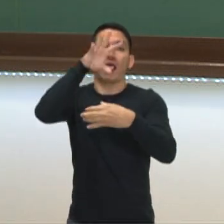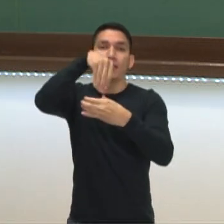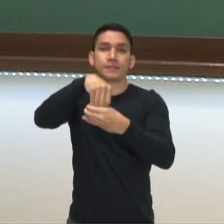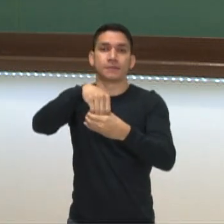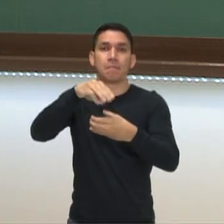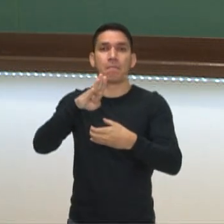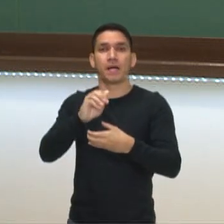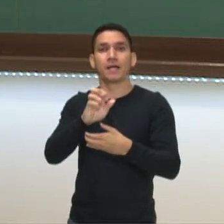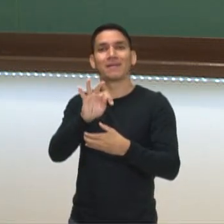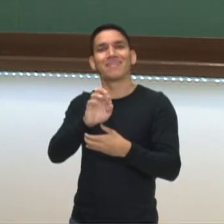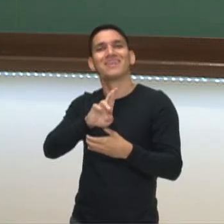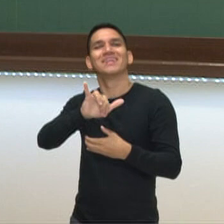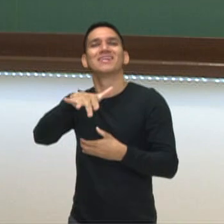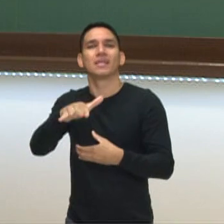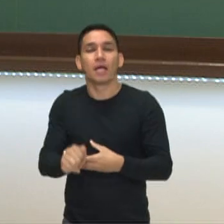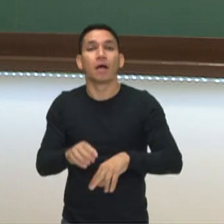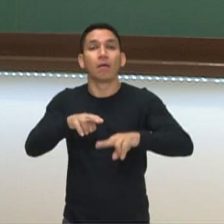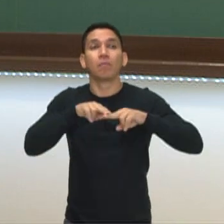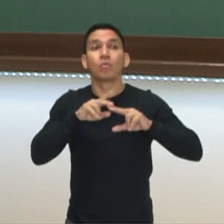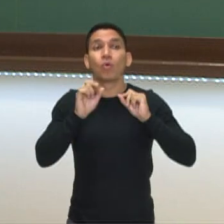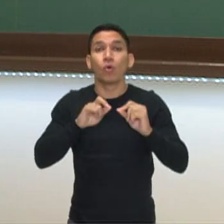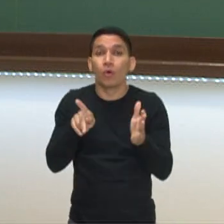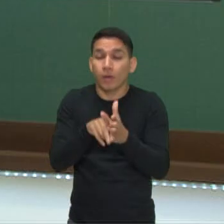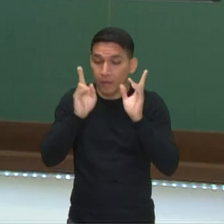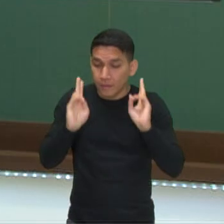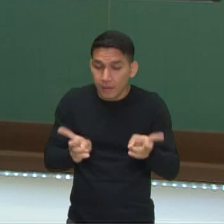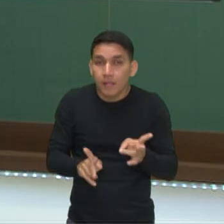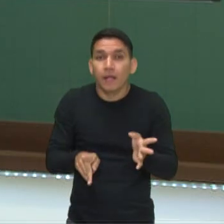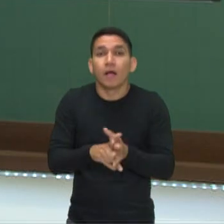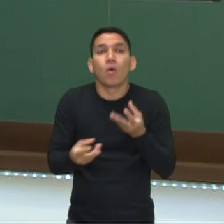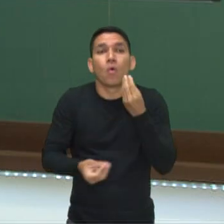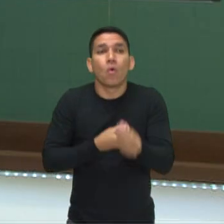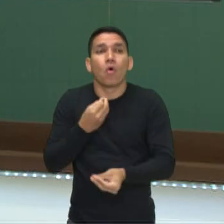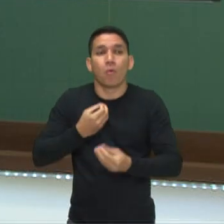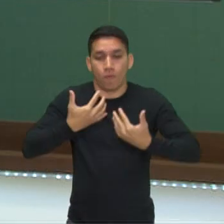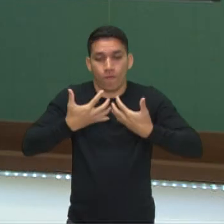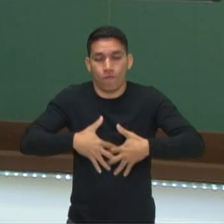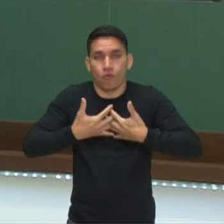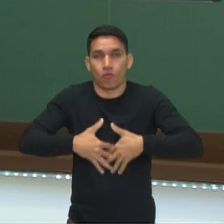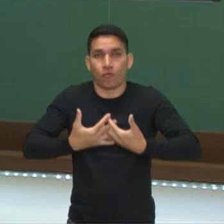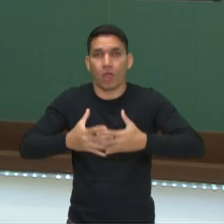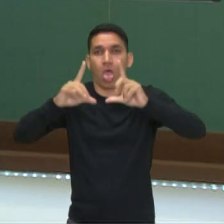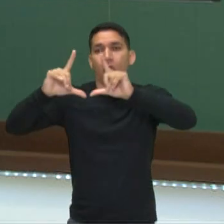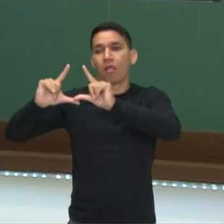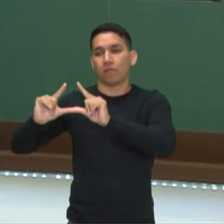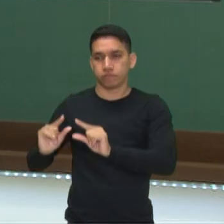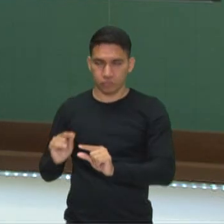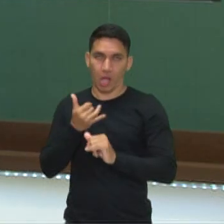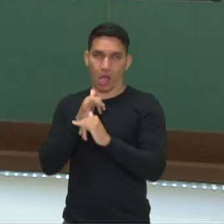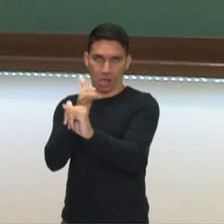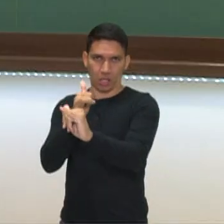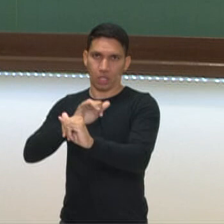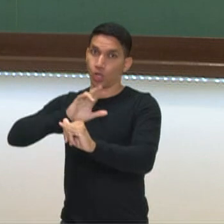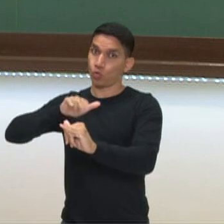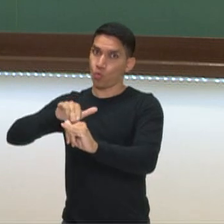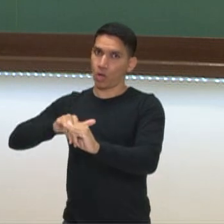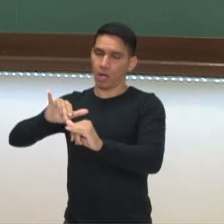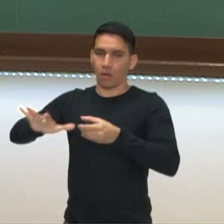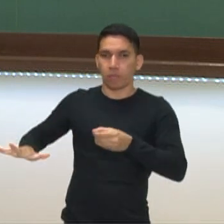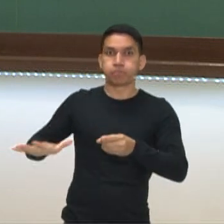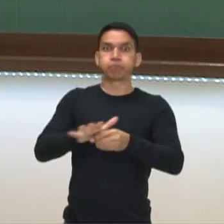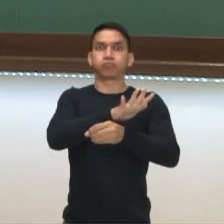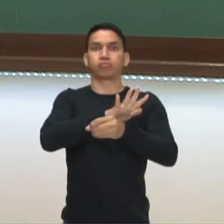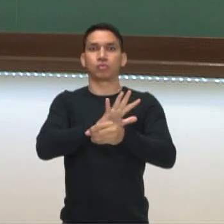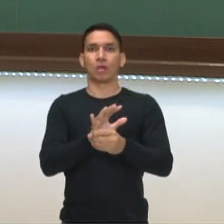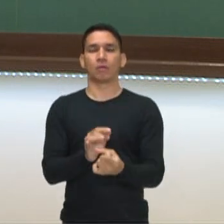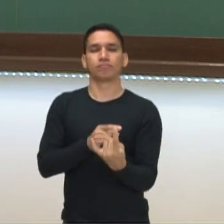o descarregamento sempre ocorre no sentido de baixar a energia da bateria e nunca ao contrário, carregar a bateria,